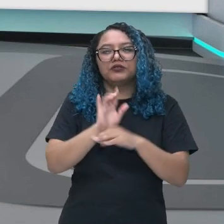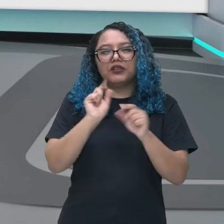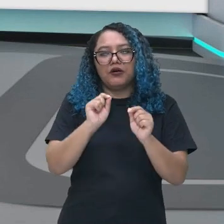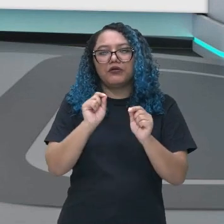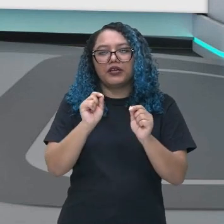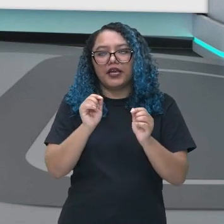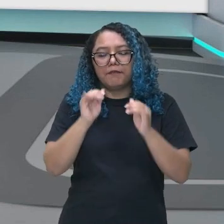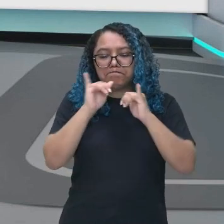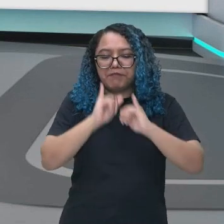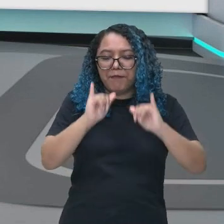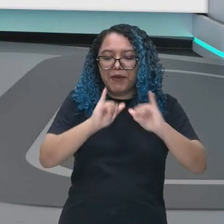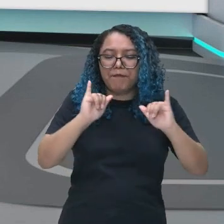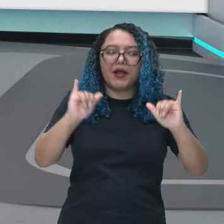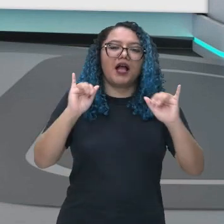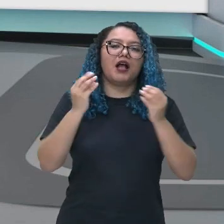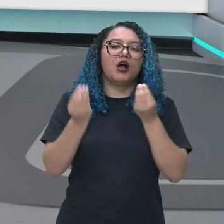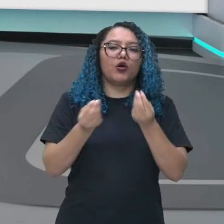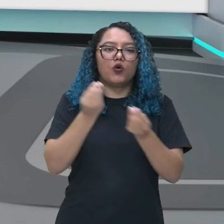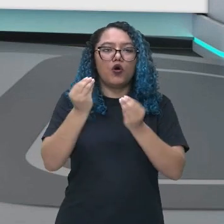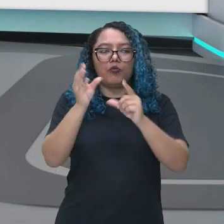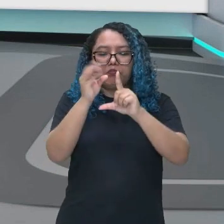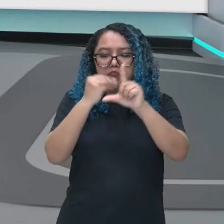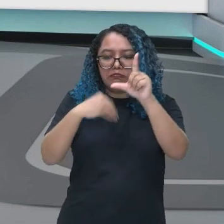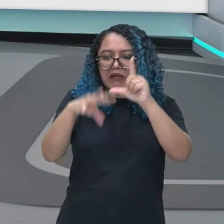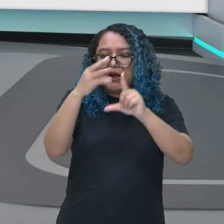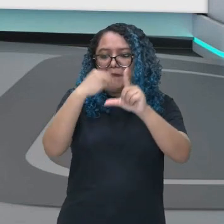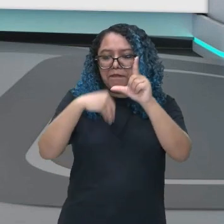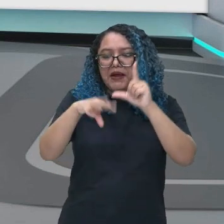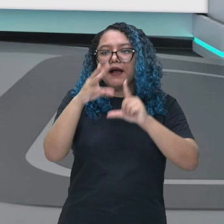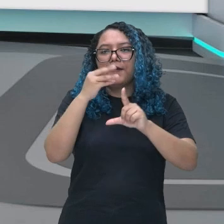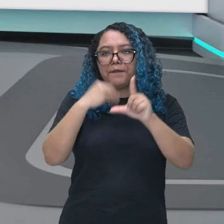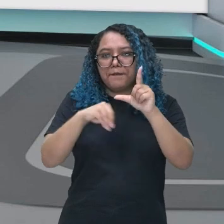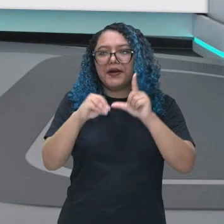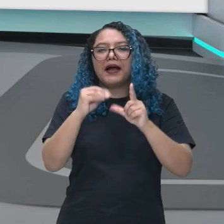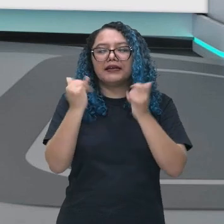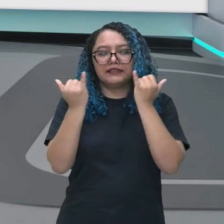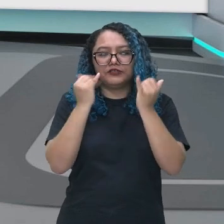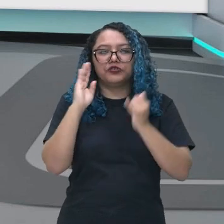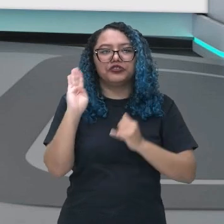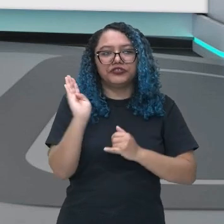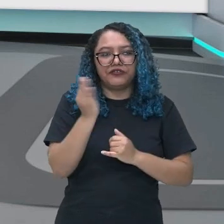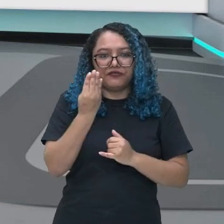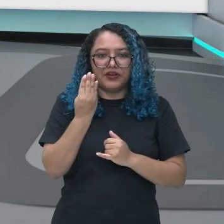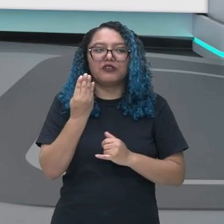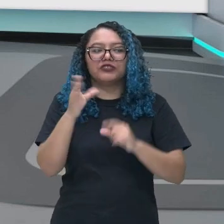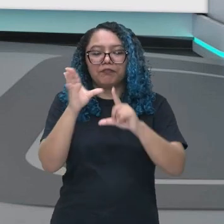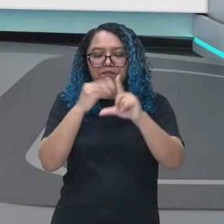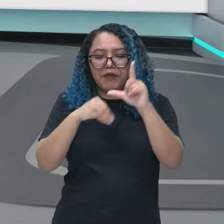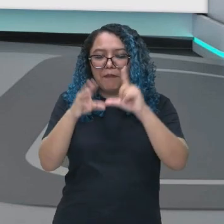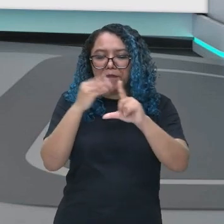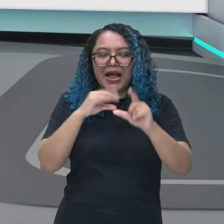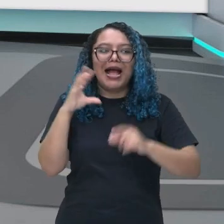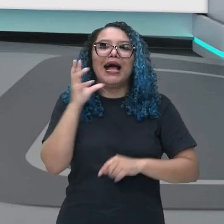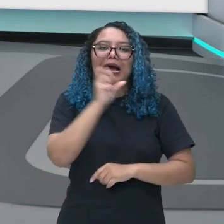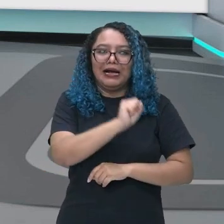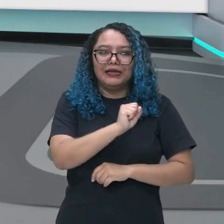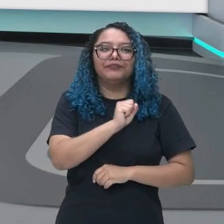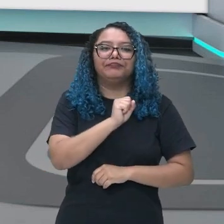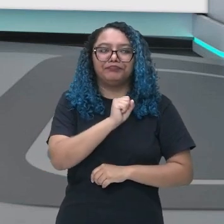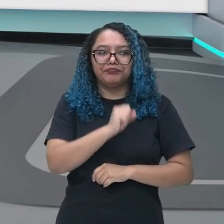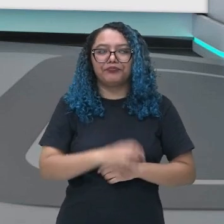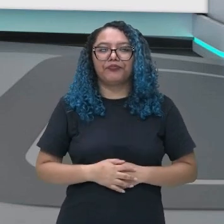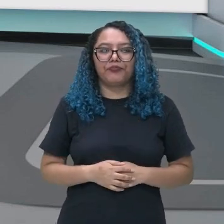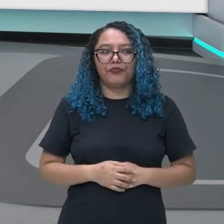de mandar, de trabalhar para as fake news serem disseminadas com muita velocidade, tá bom? Aqui, vamos